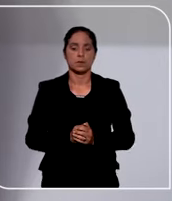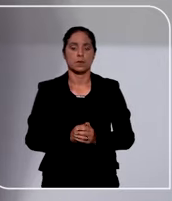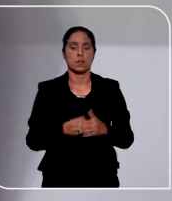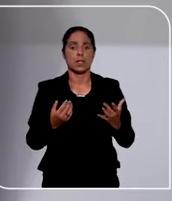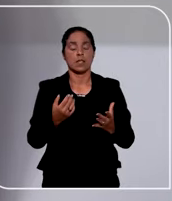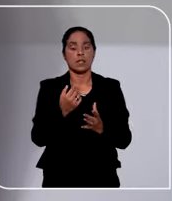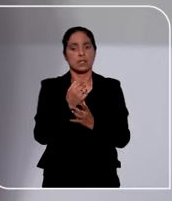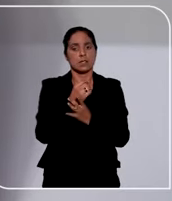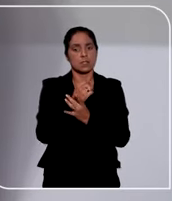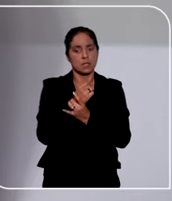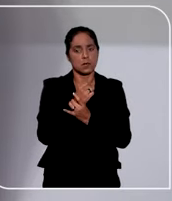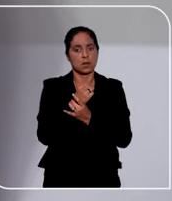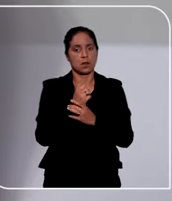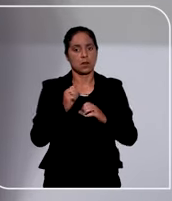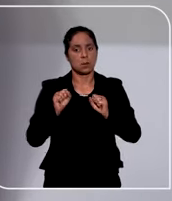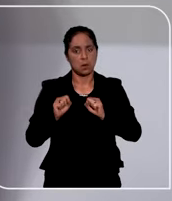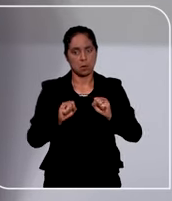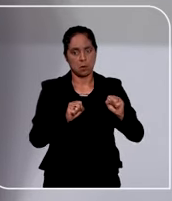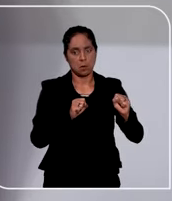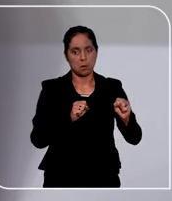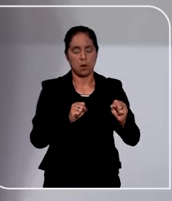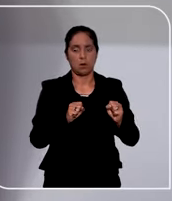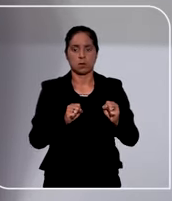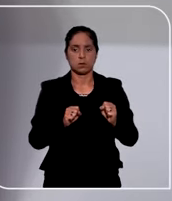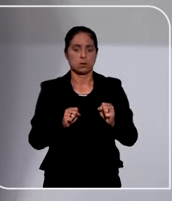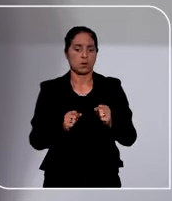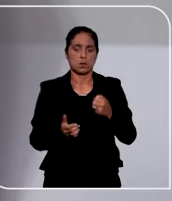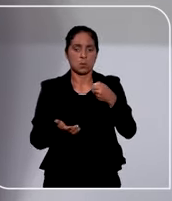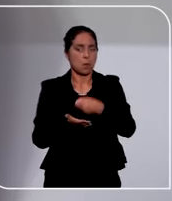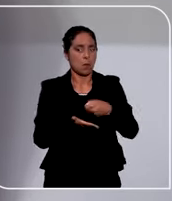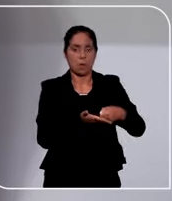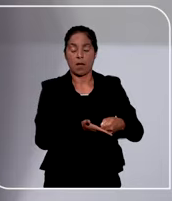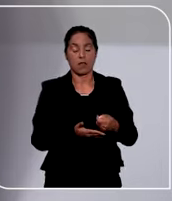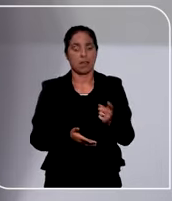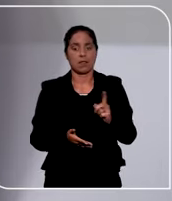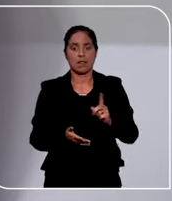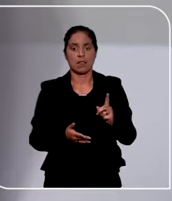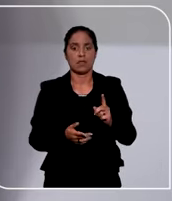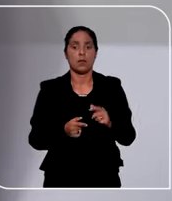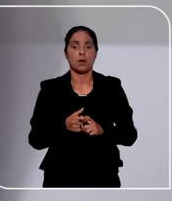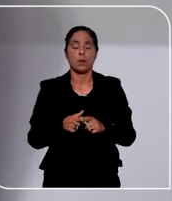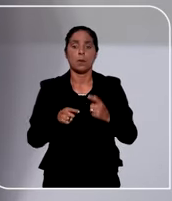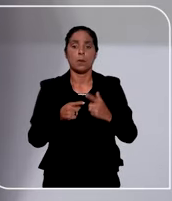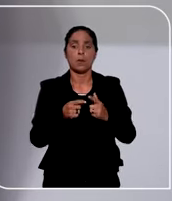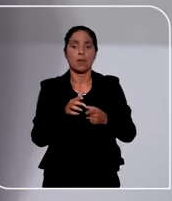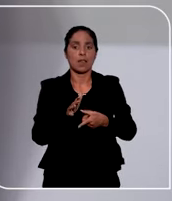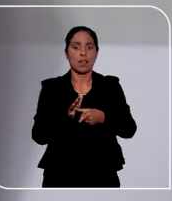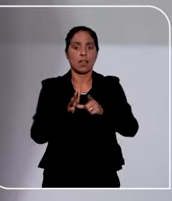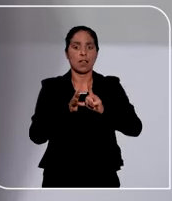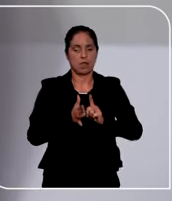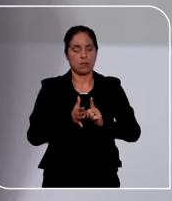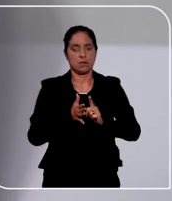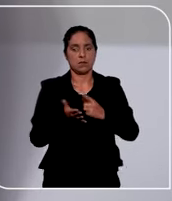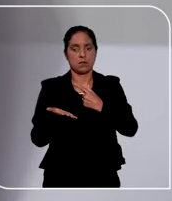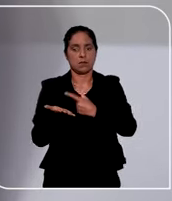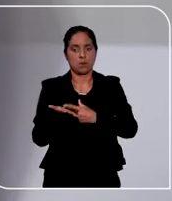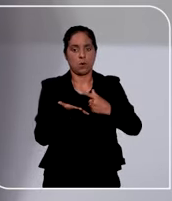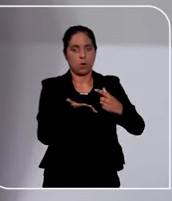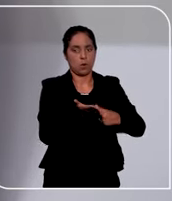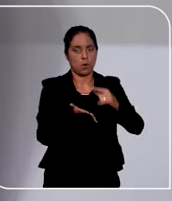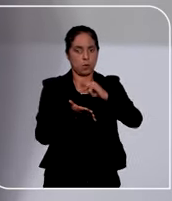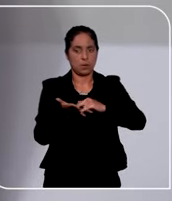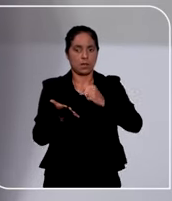hipotecado seguradora pode não cobrir acidente de trabalho anterior a contratação mesmo sem